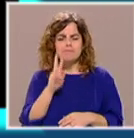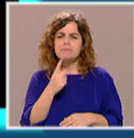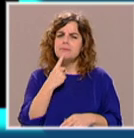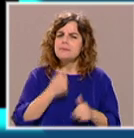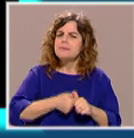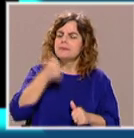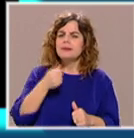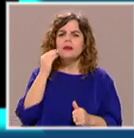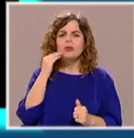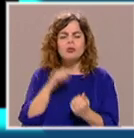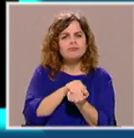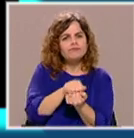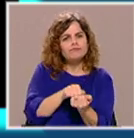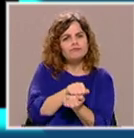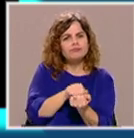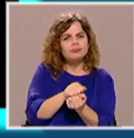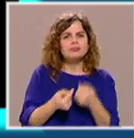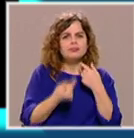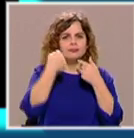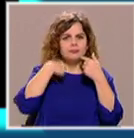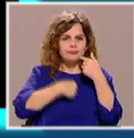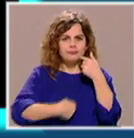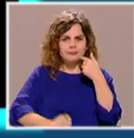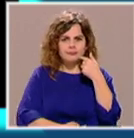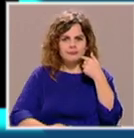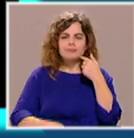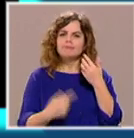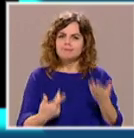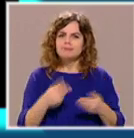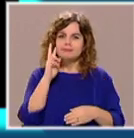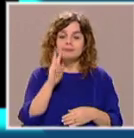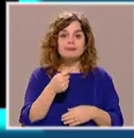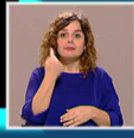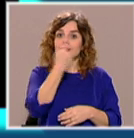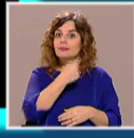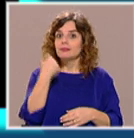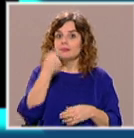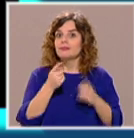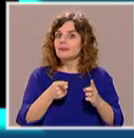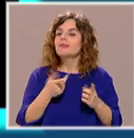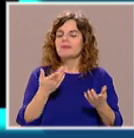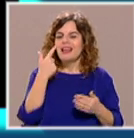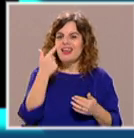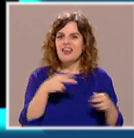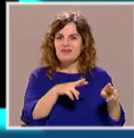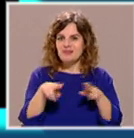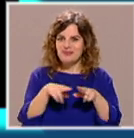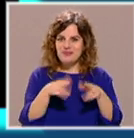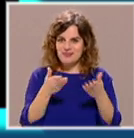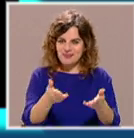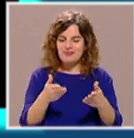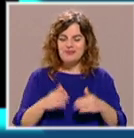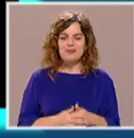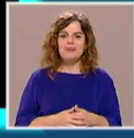a digestão ao longo dos órgãos do tubo digestivo. Começando então pela boca. Vou deixar-vos então aqui este vídeo para